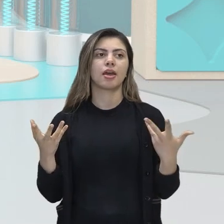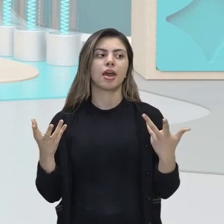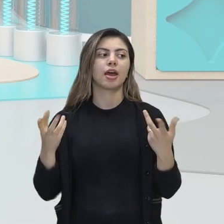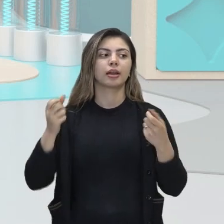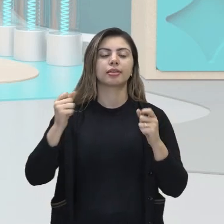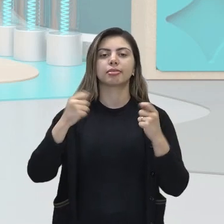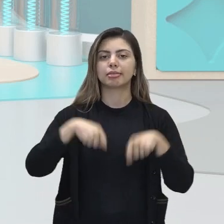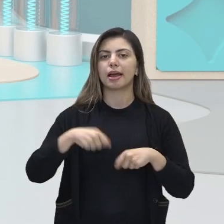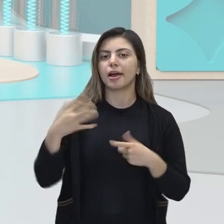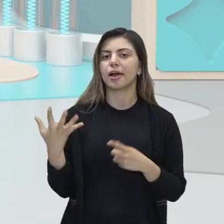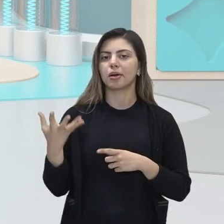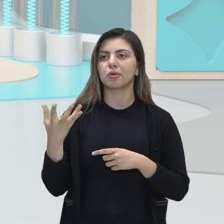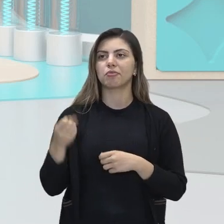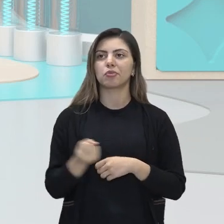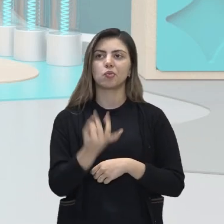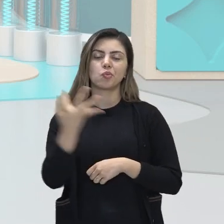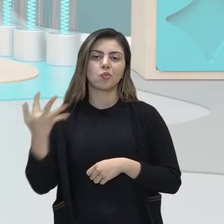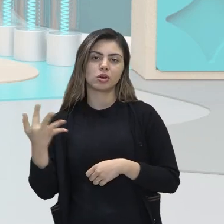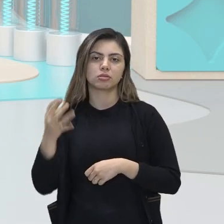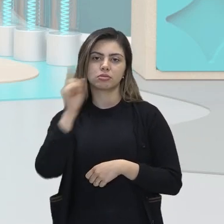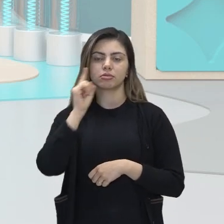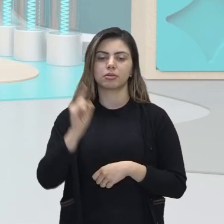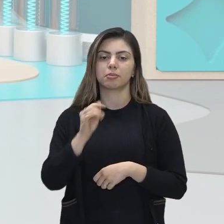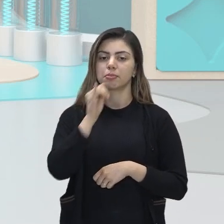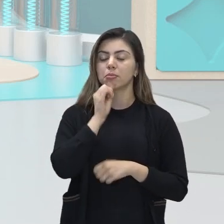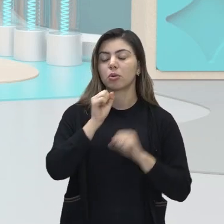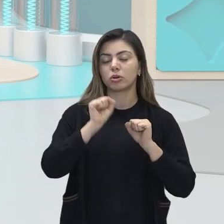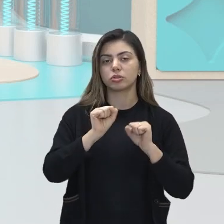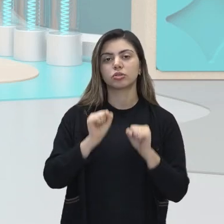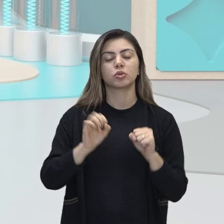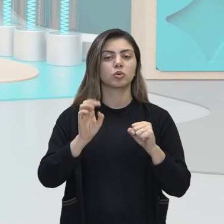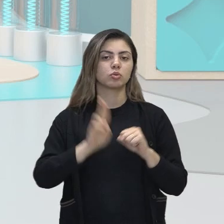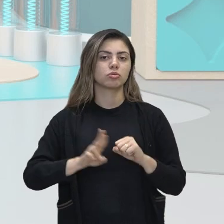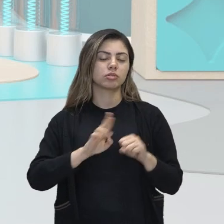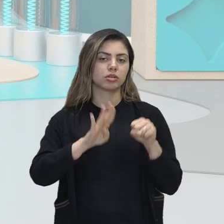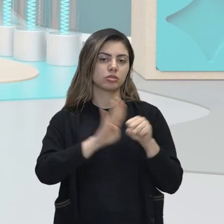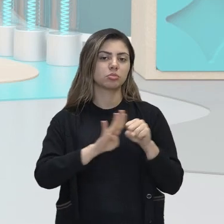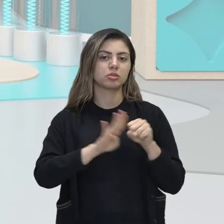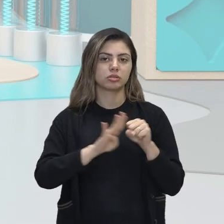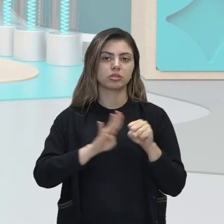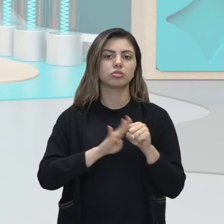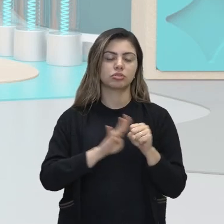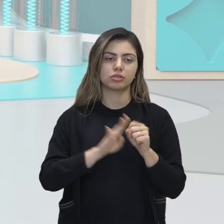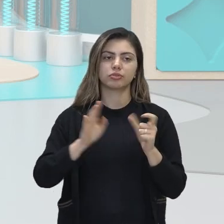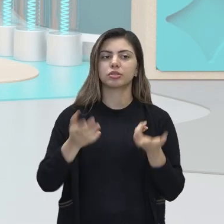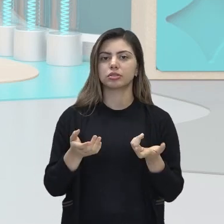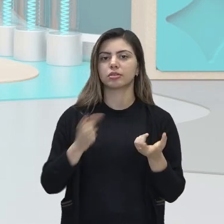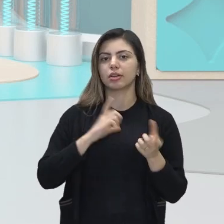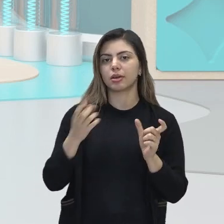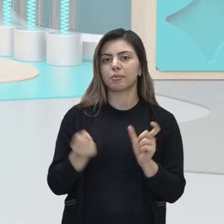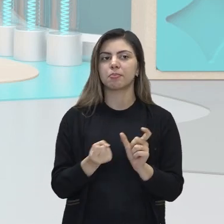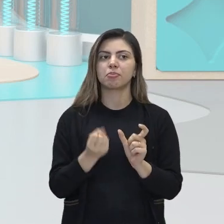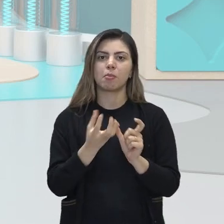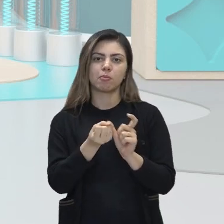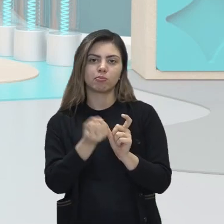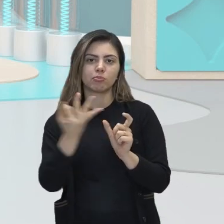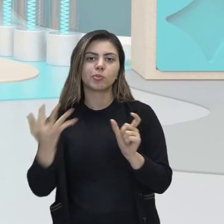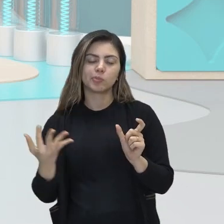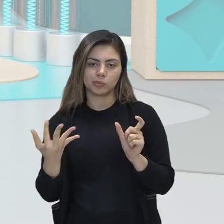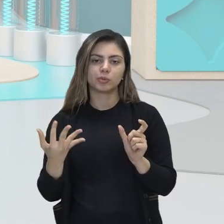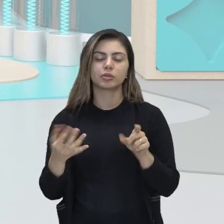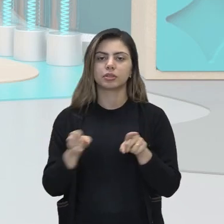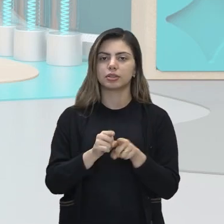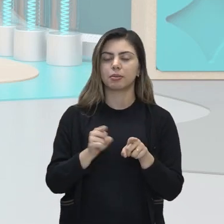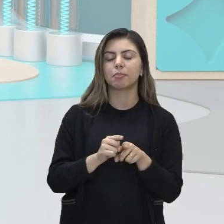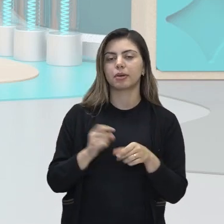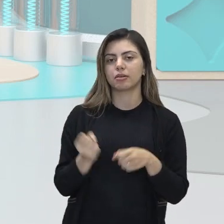inglês. Eles podem ser usados com substantivos contáveis no plural e substantivos incontáveis. Vamos